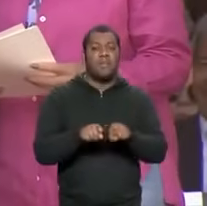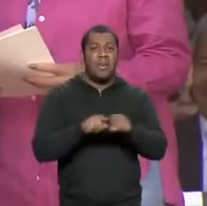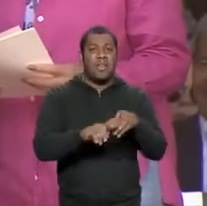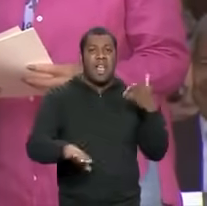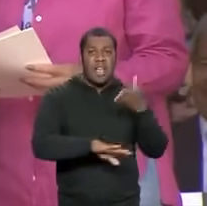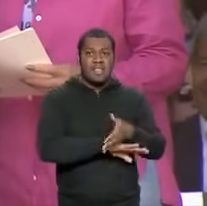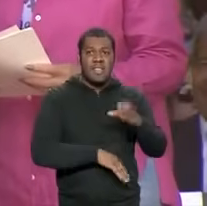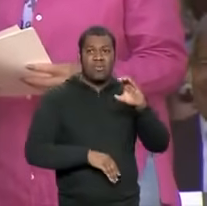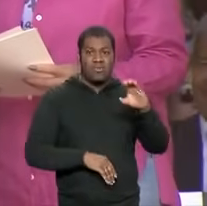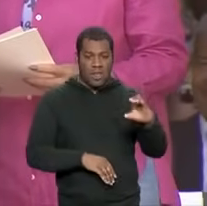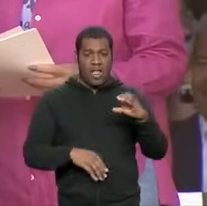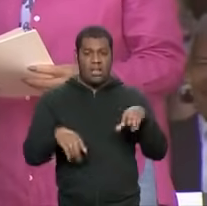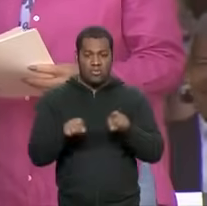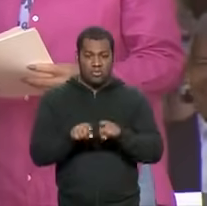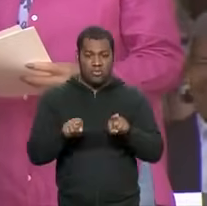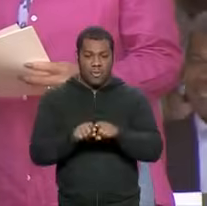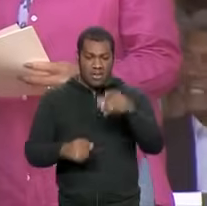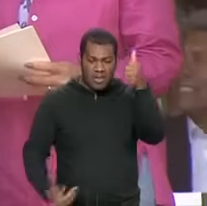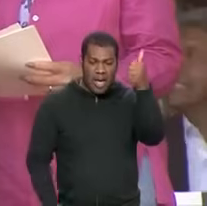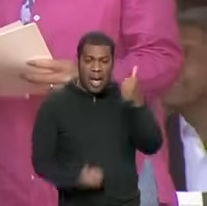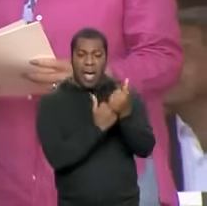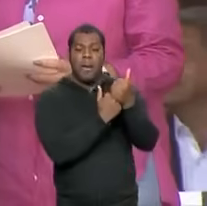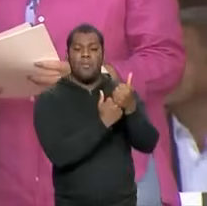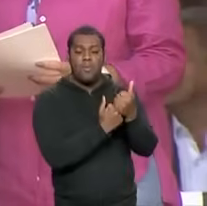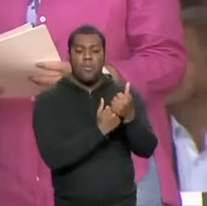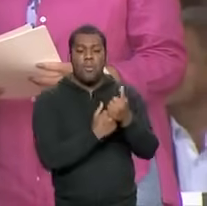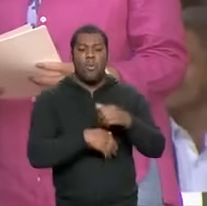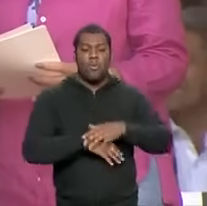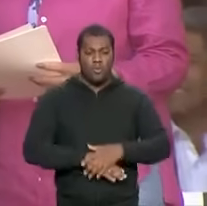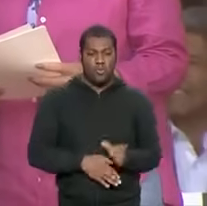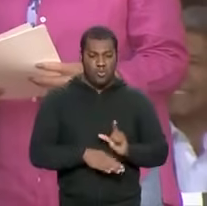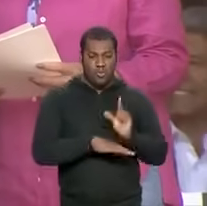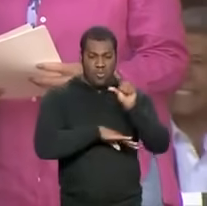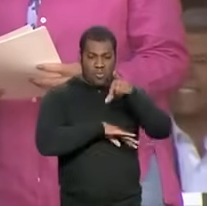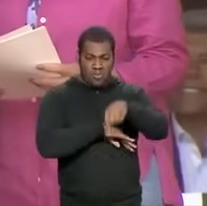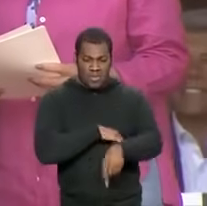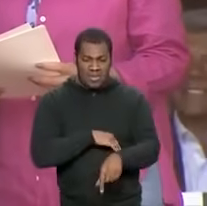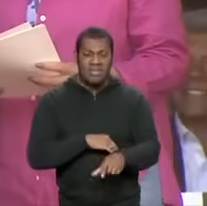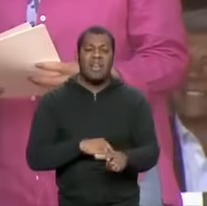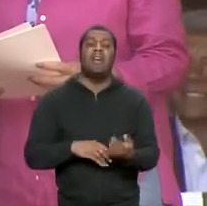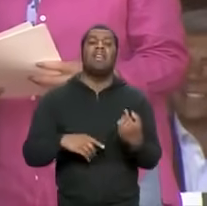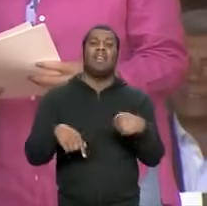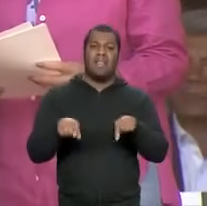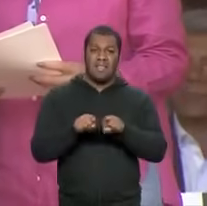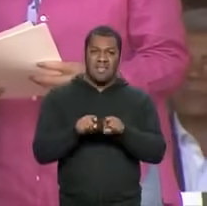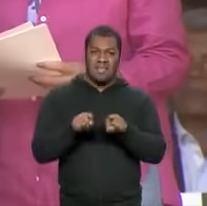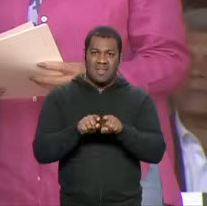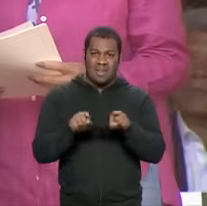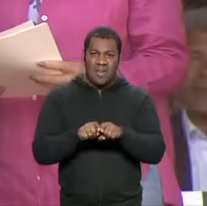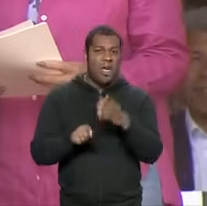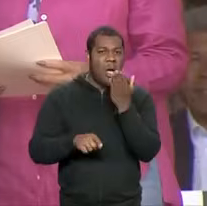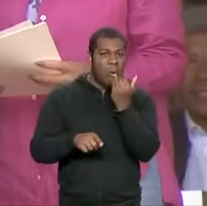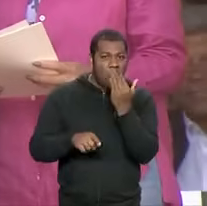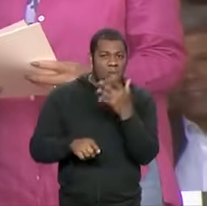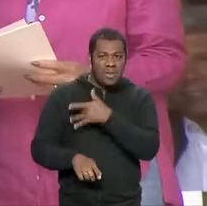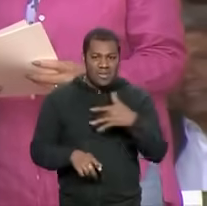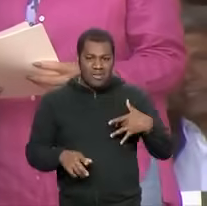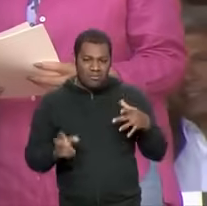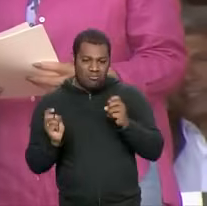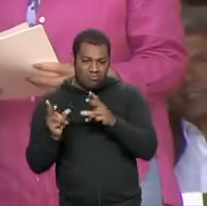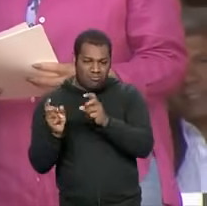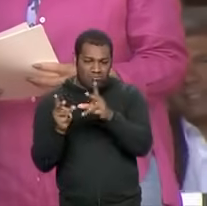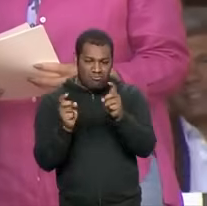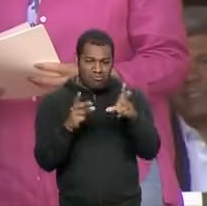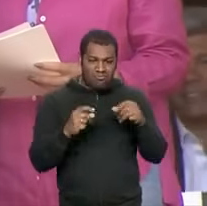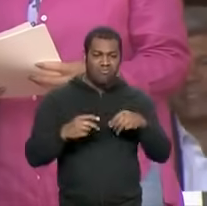e a todo apoio necessário para plantar produzir cada vez mais prioridade definida